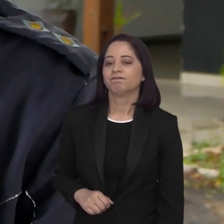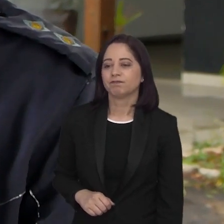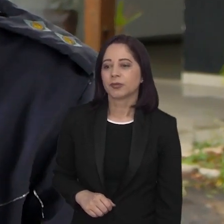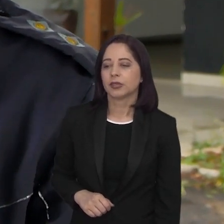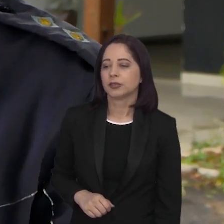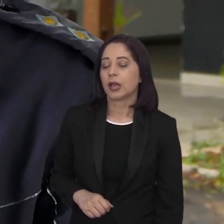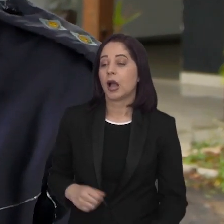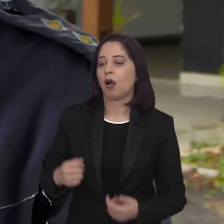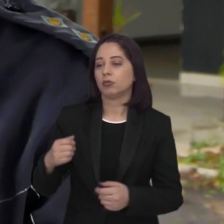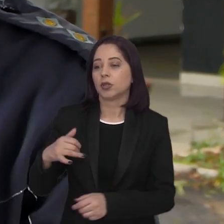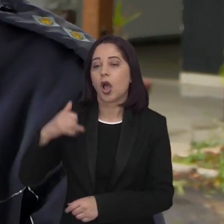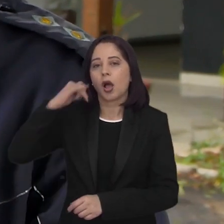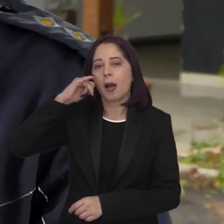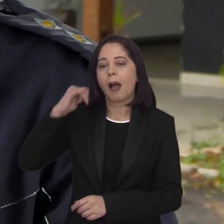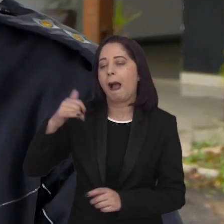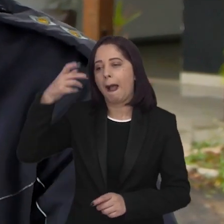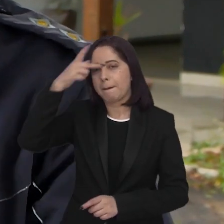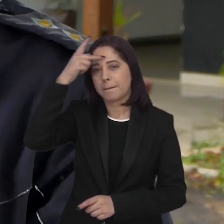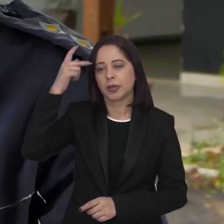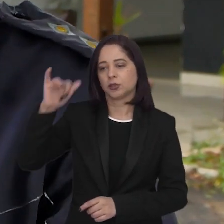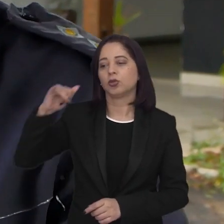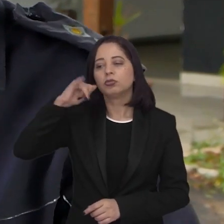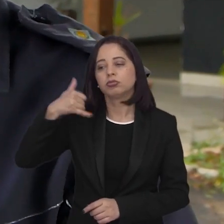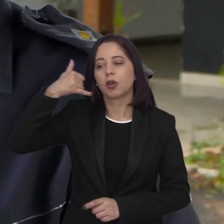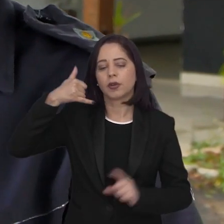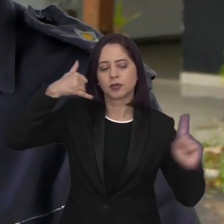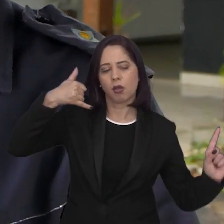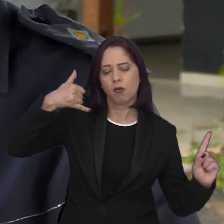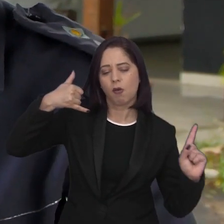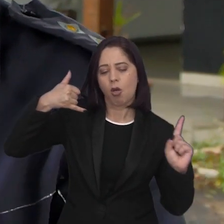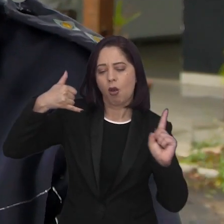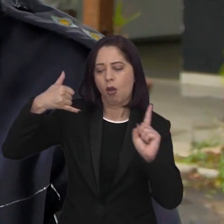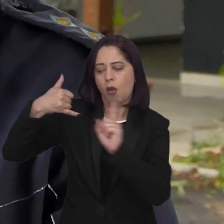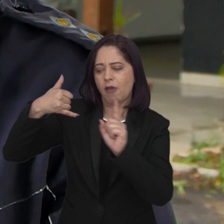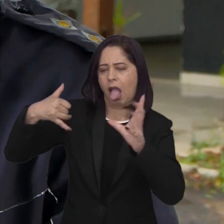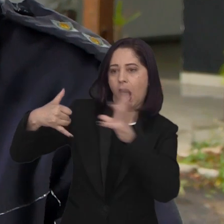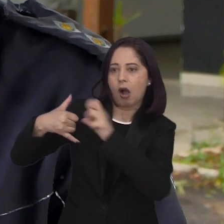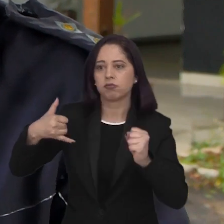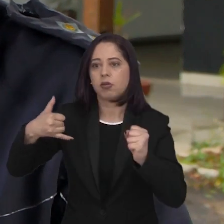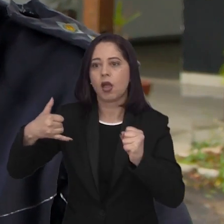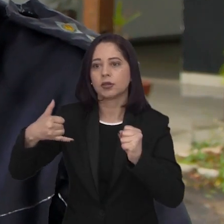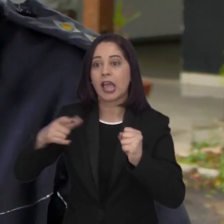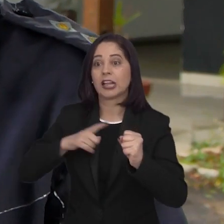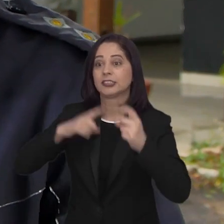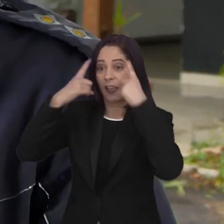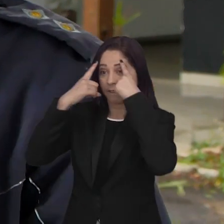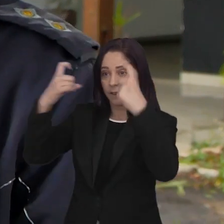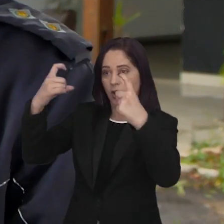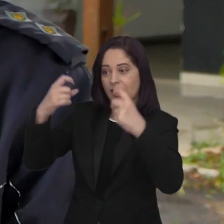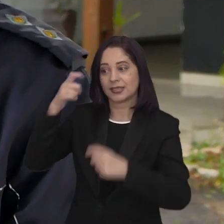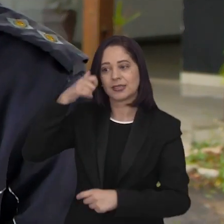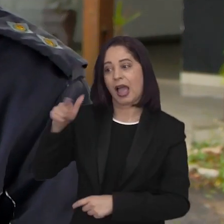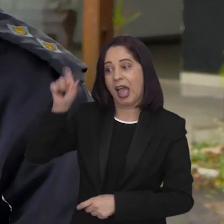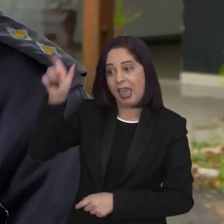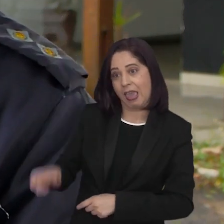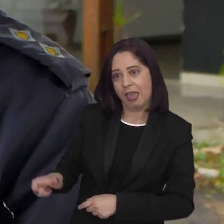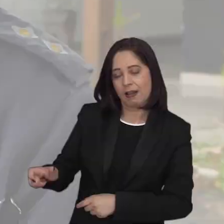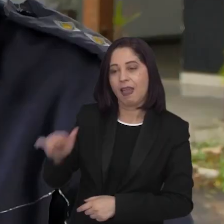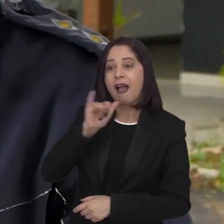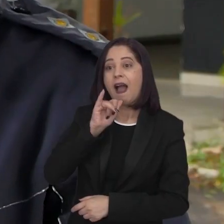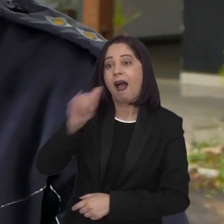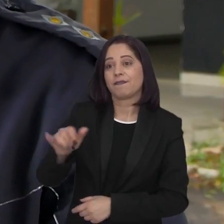de ser identificado, ele exige a violência ou a grave ameaça, é mais perceptível e possibilita o acionamento imediato da